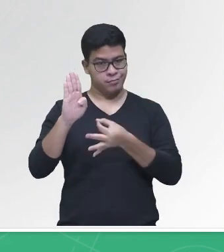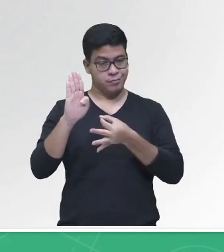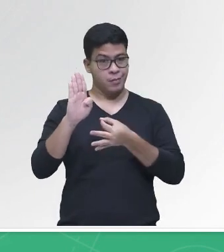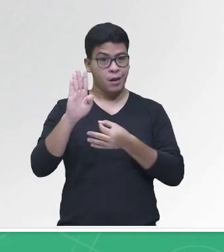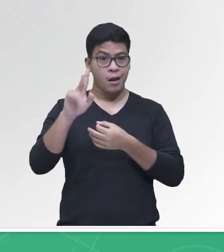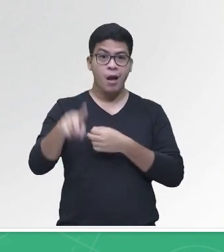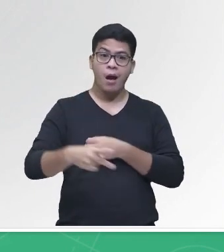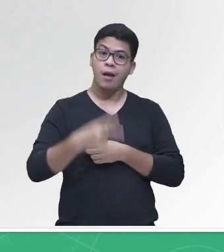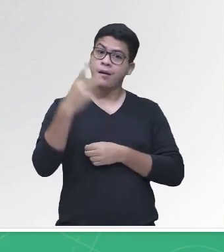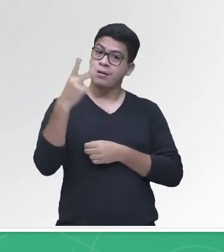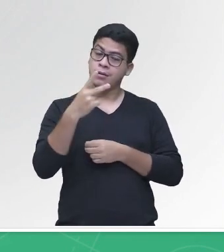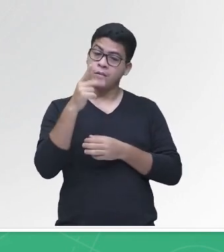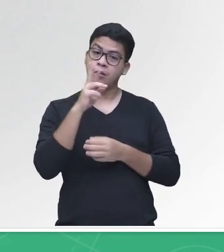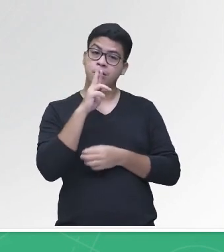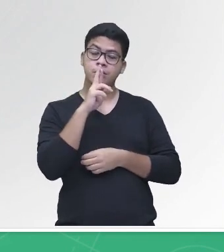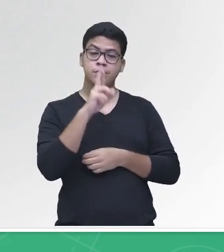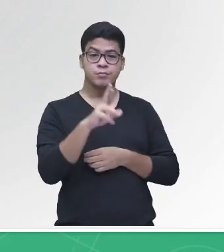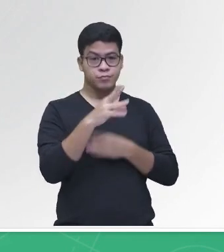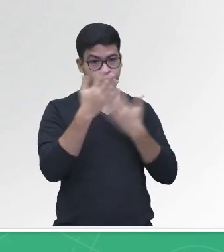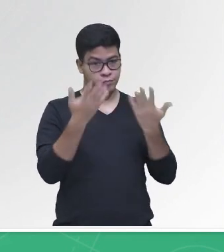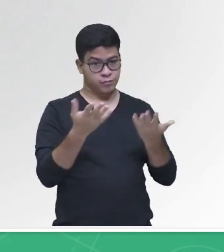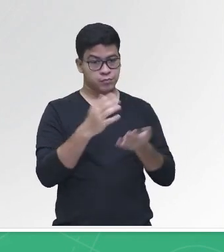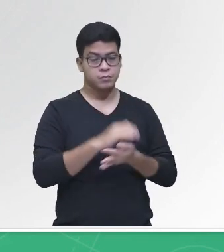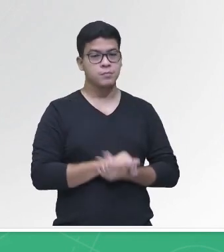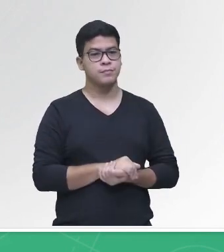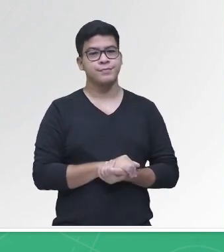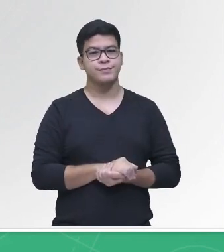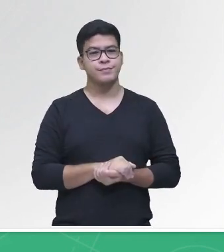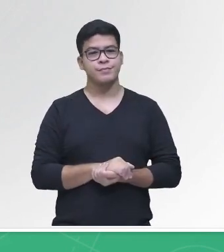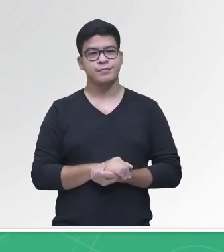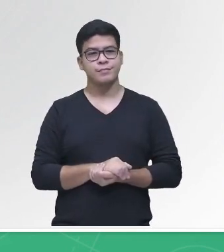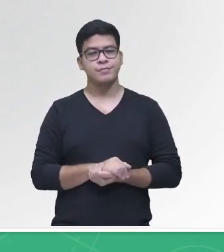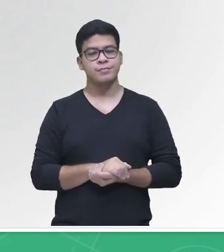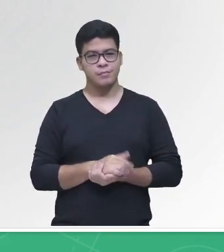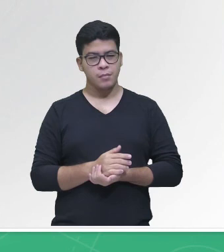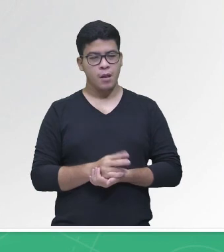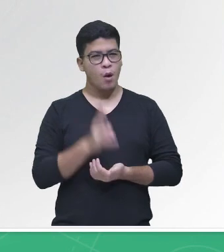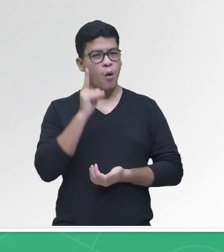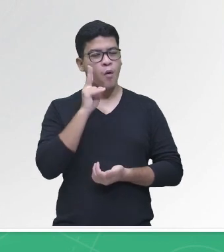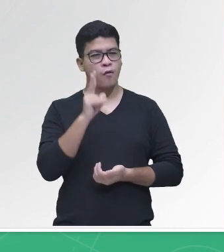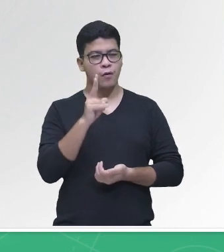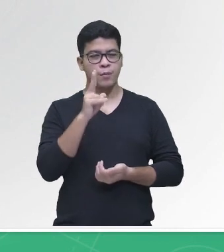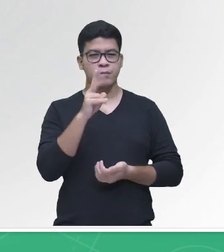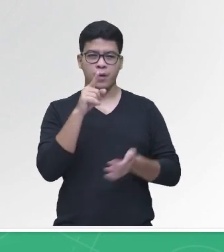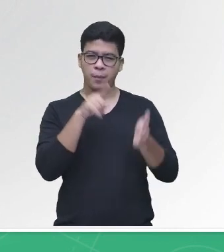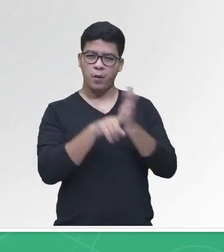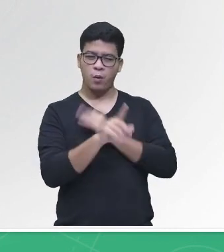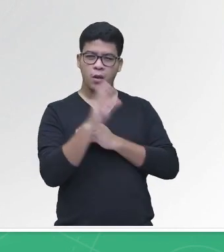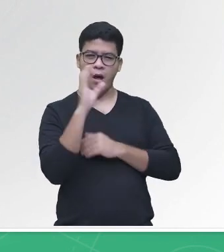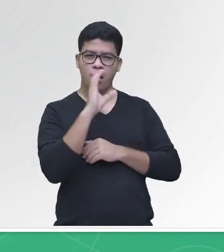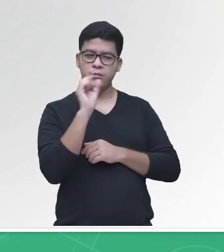a nossa segunda questão, vamos lá só a pergunta. Vamos primeiro para a pergunta, rapidinho.